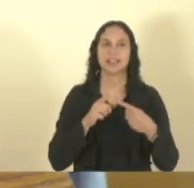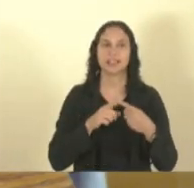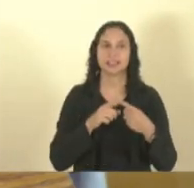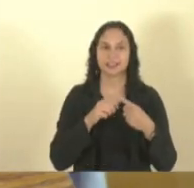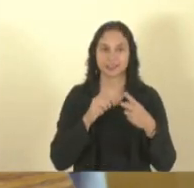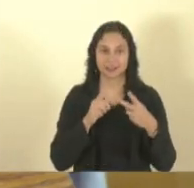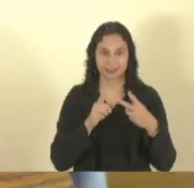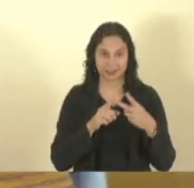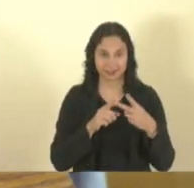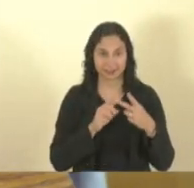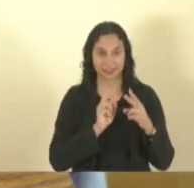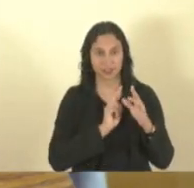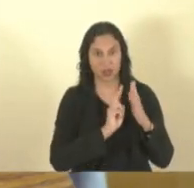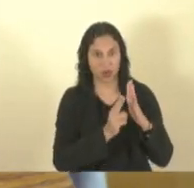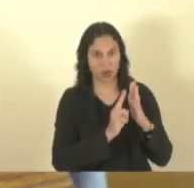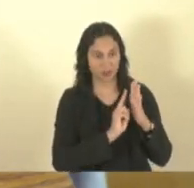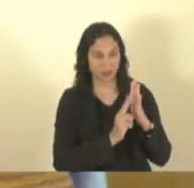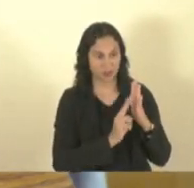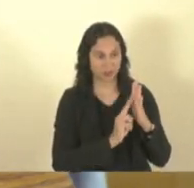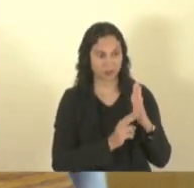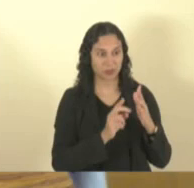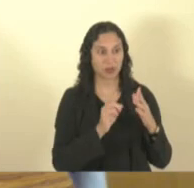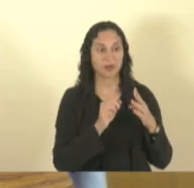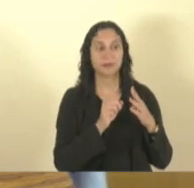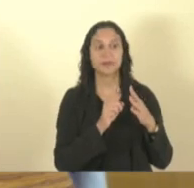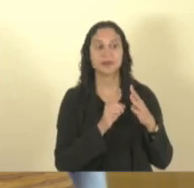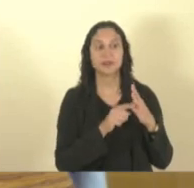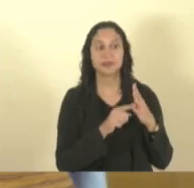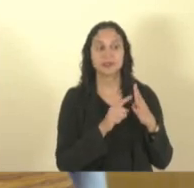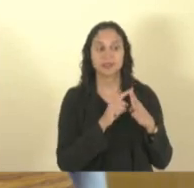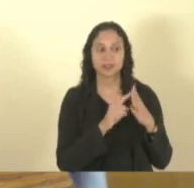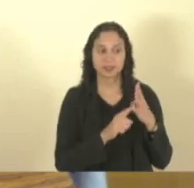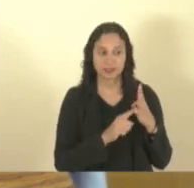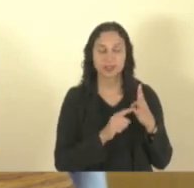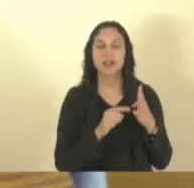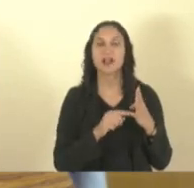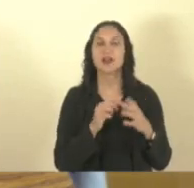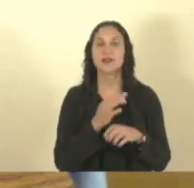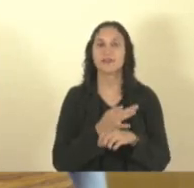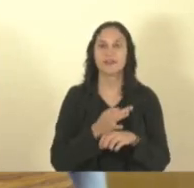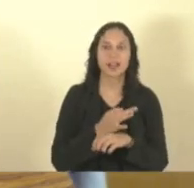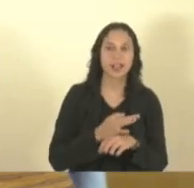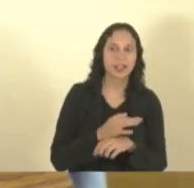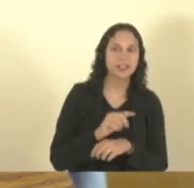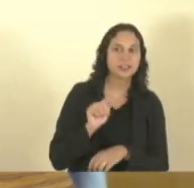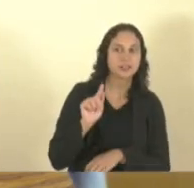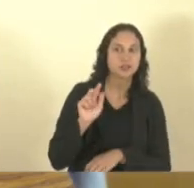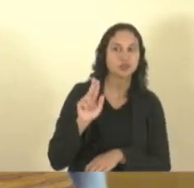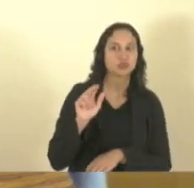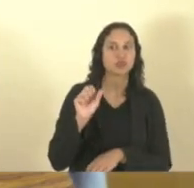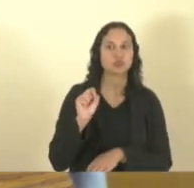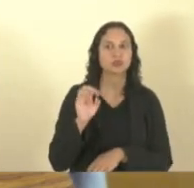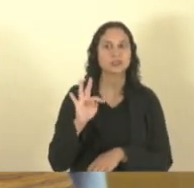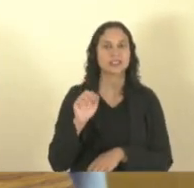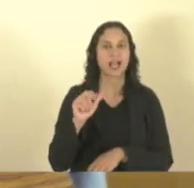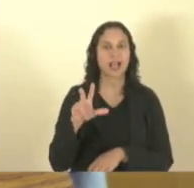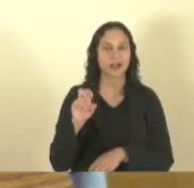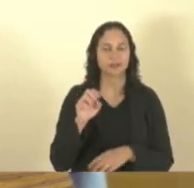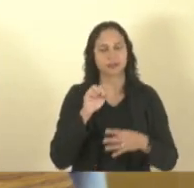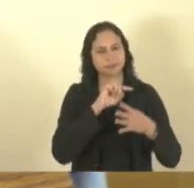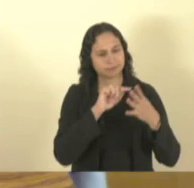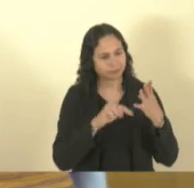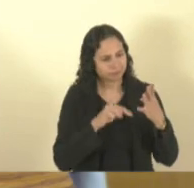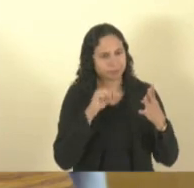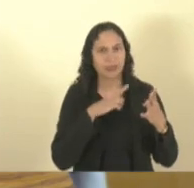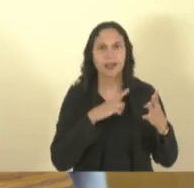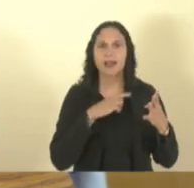Andréia, André, também Gustavo, que acho que não está aqui, está de férias, se eu não estiver enganado. E são pessoas com quem tenho o